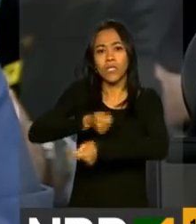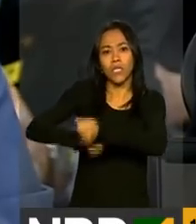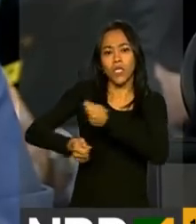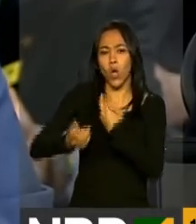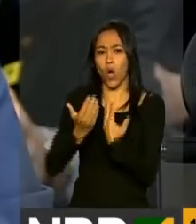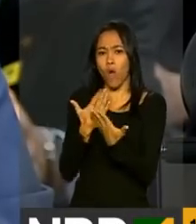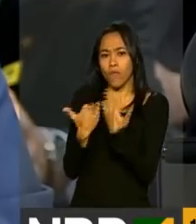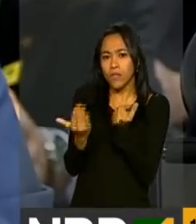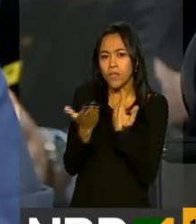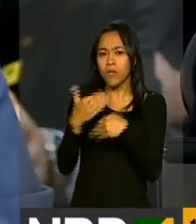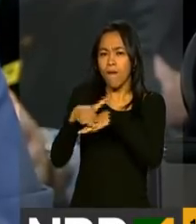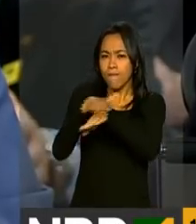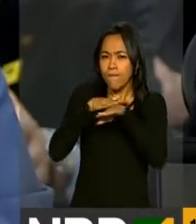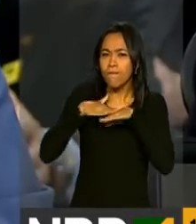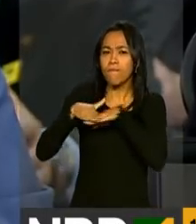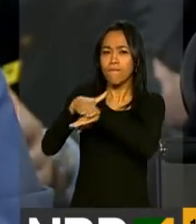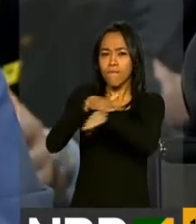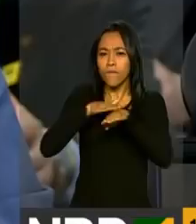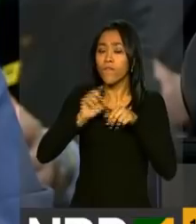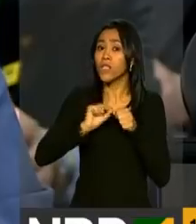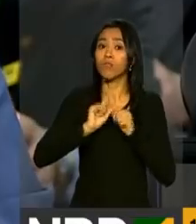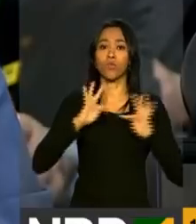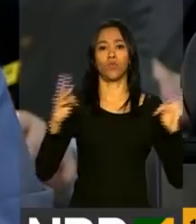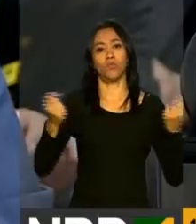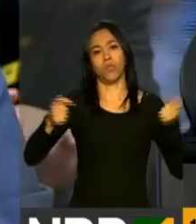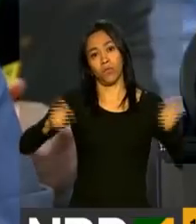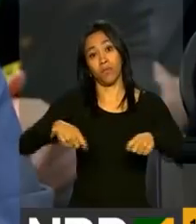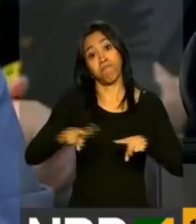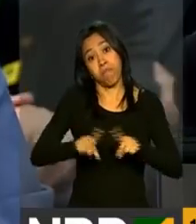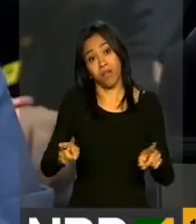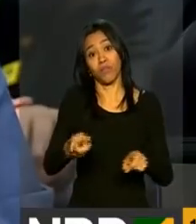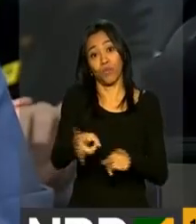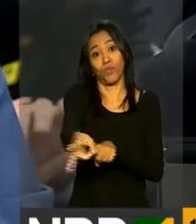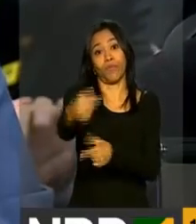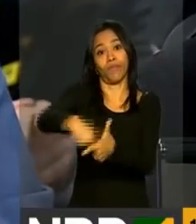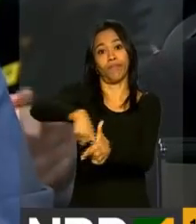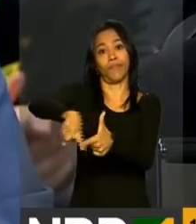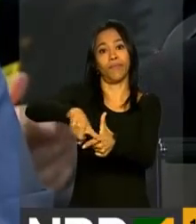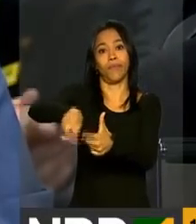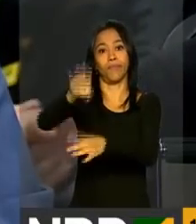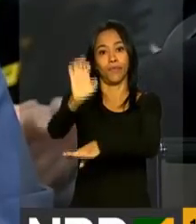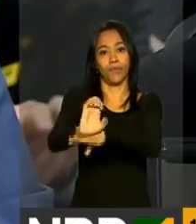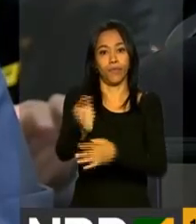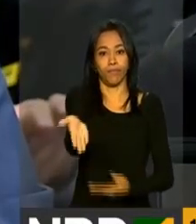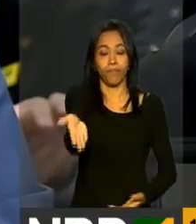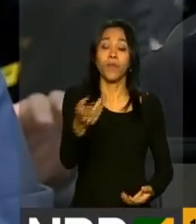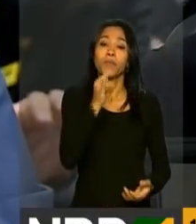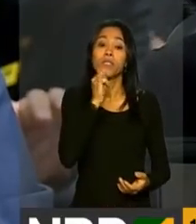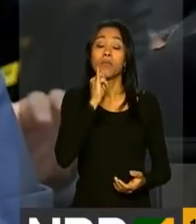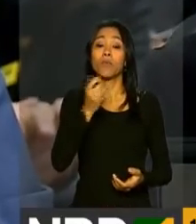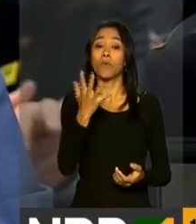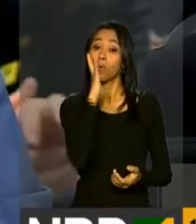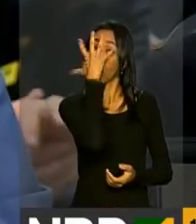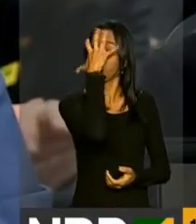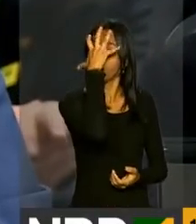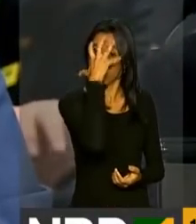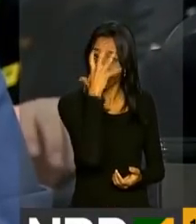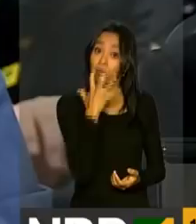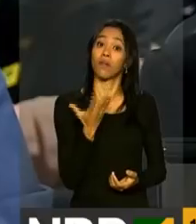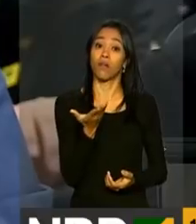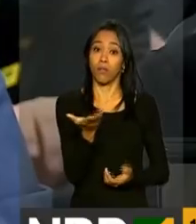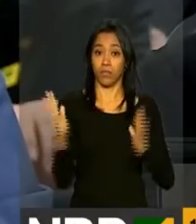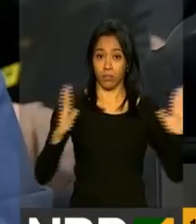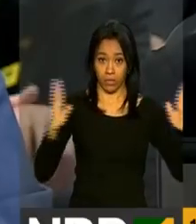fizemos tudo o que foi possível ea situação ainda perdurava convenhamos eu menciono o episódio do carnaval porque foi um